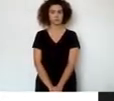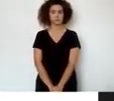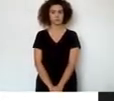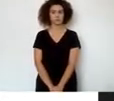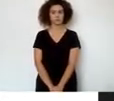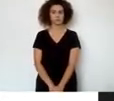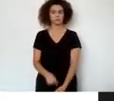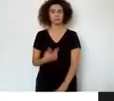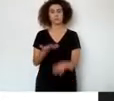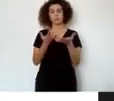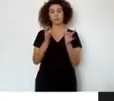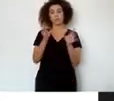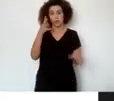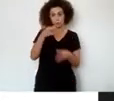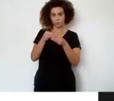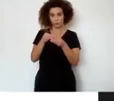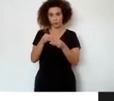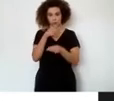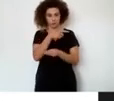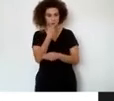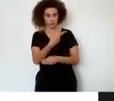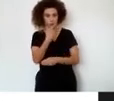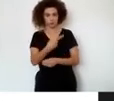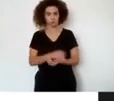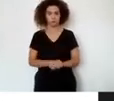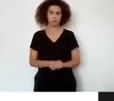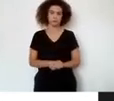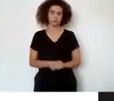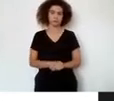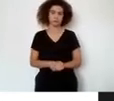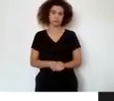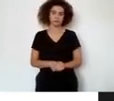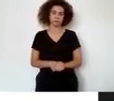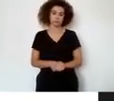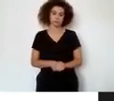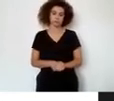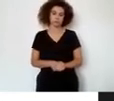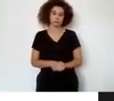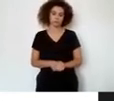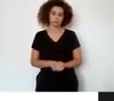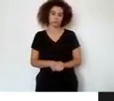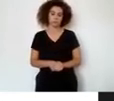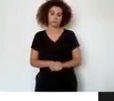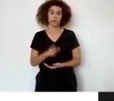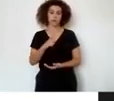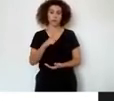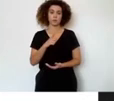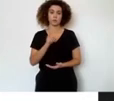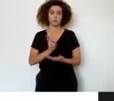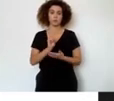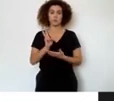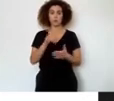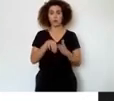Eu queria só completar aí a fala da colega. Eu tenho o costume de problematizar tudo, assim,